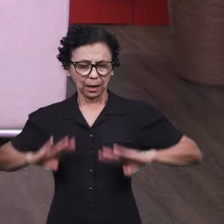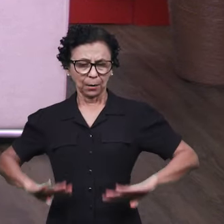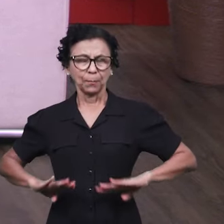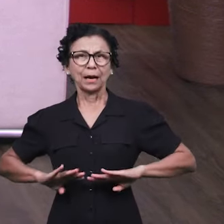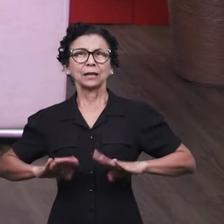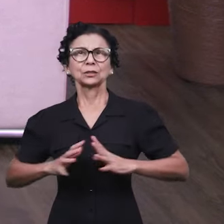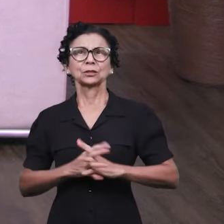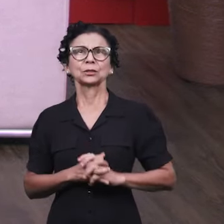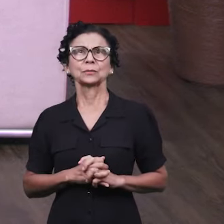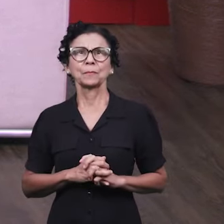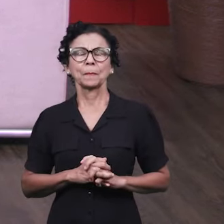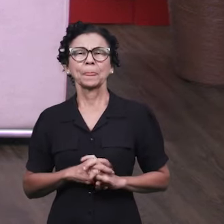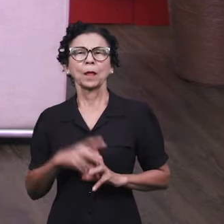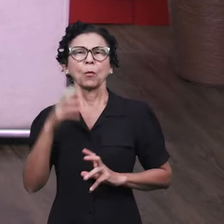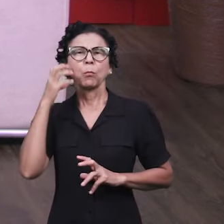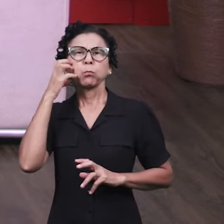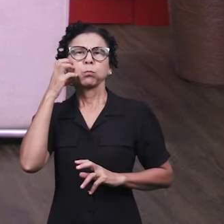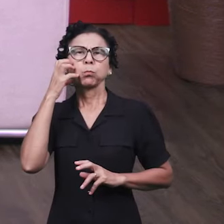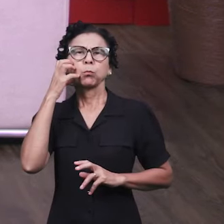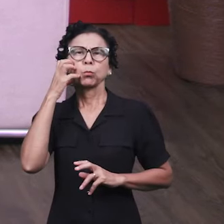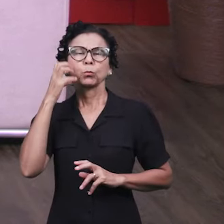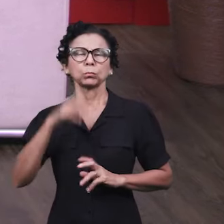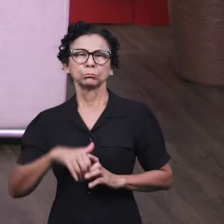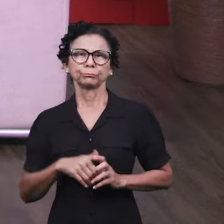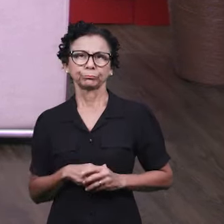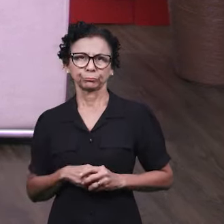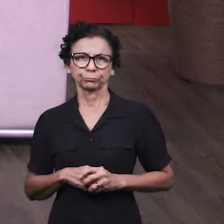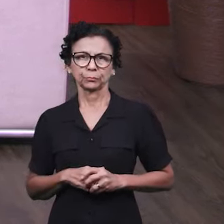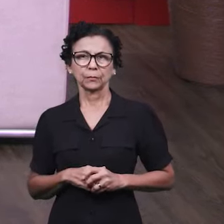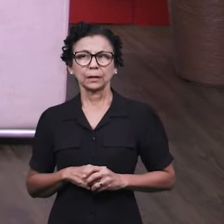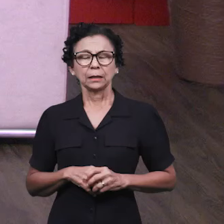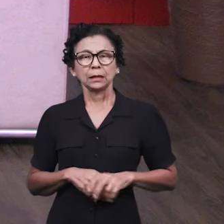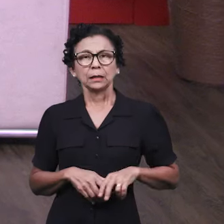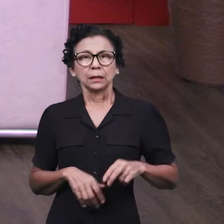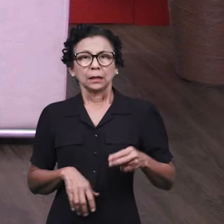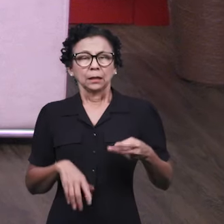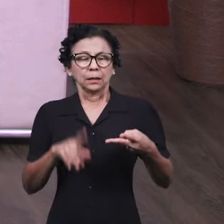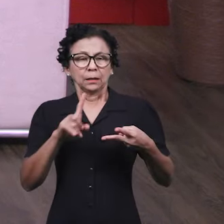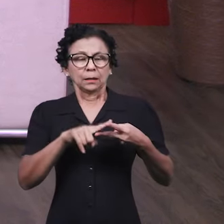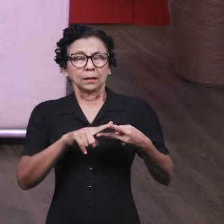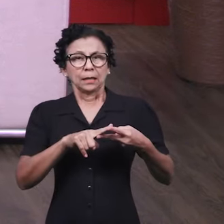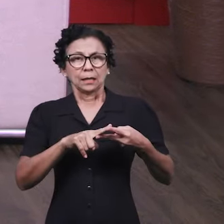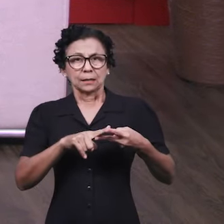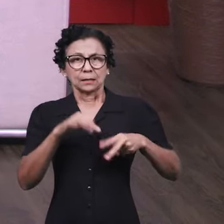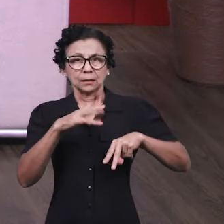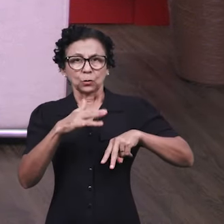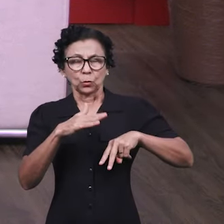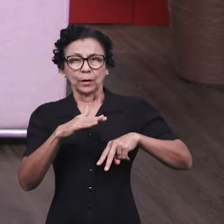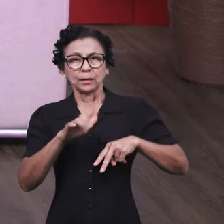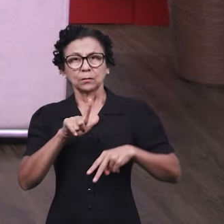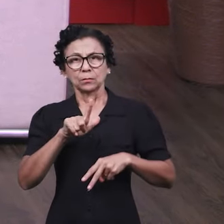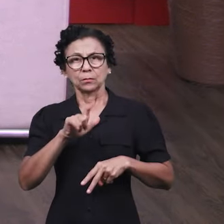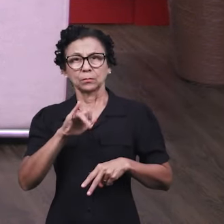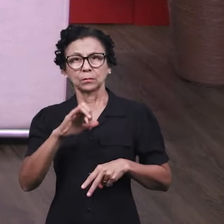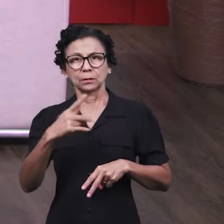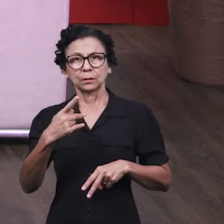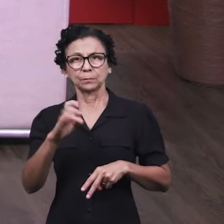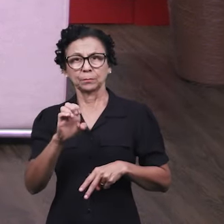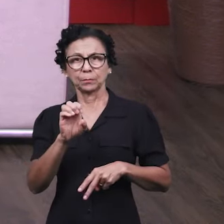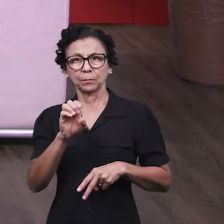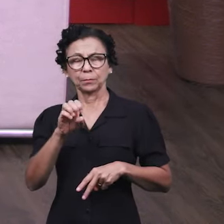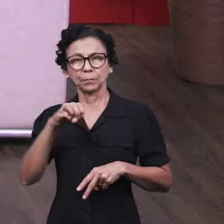atrás a parte de trás e o lipedema ele afeta tanto a posterior quanto a anterior ou seja parte de